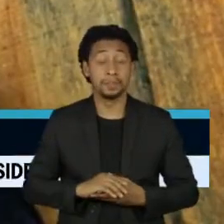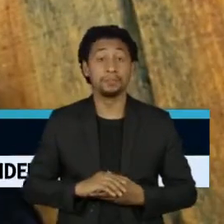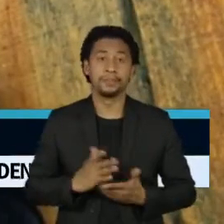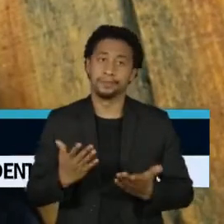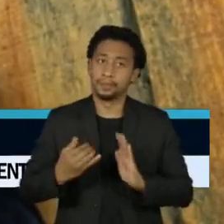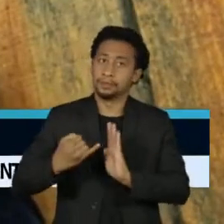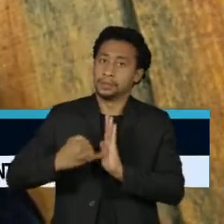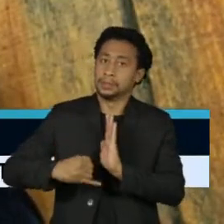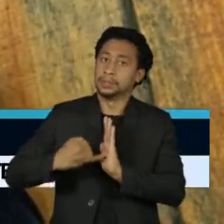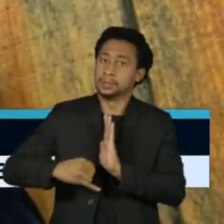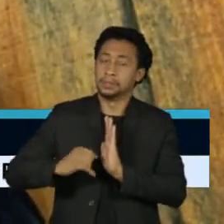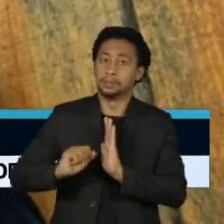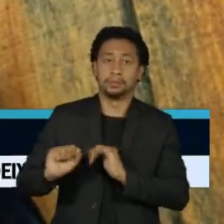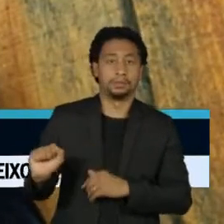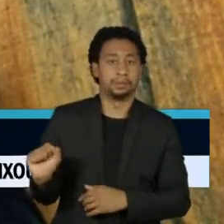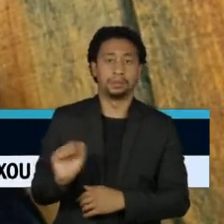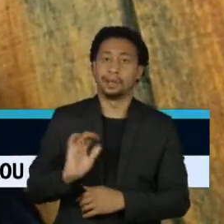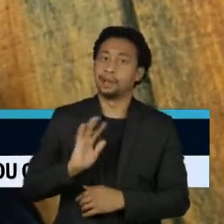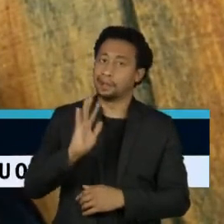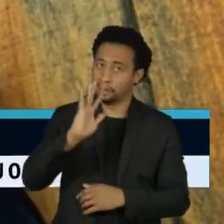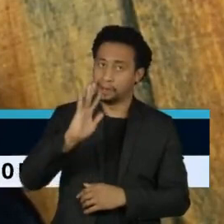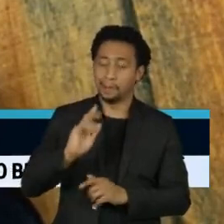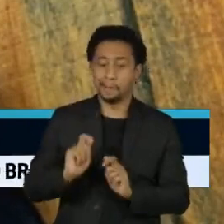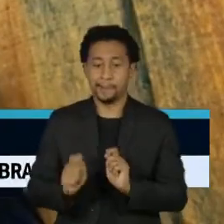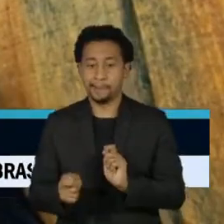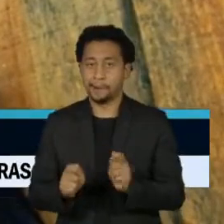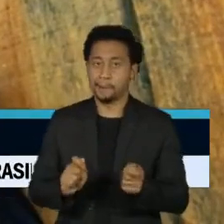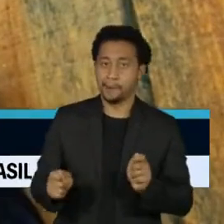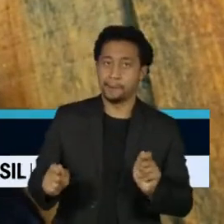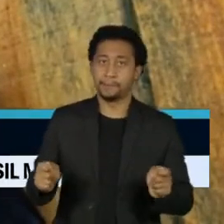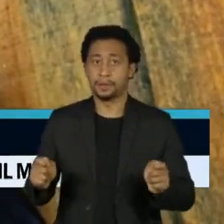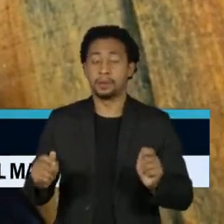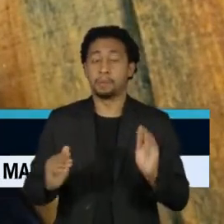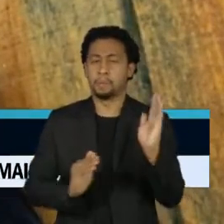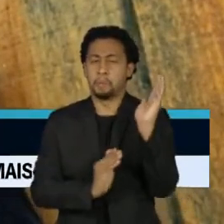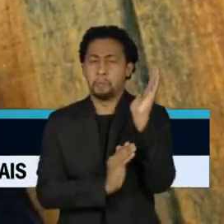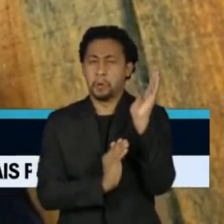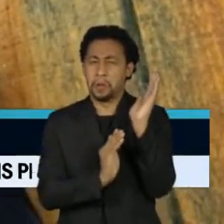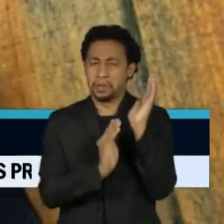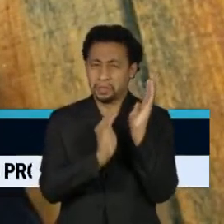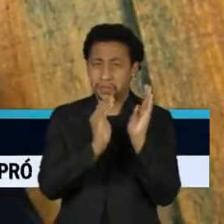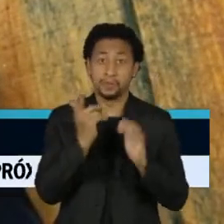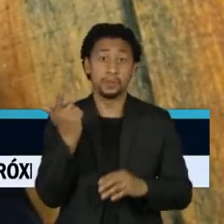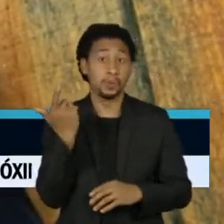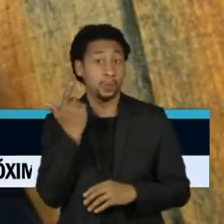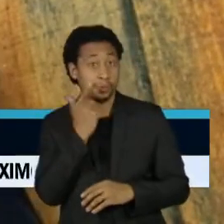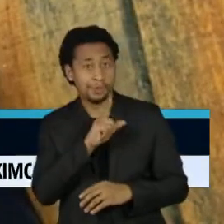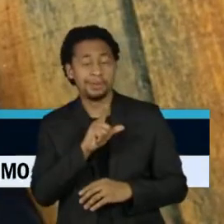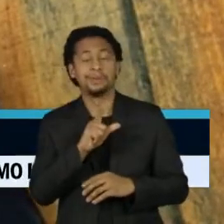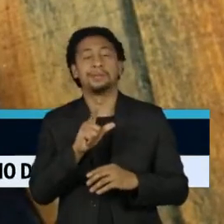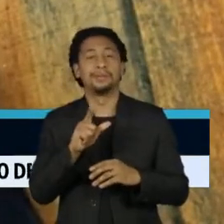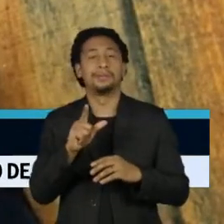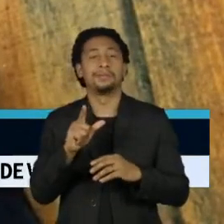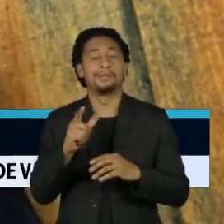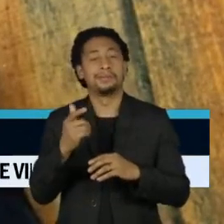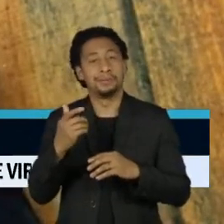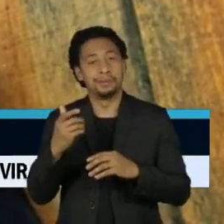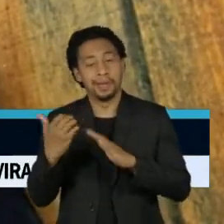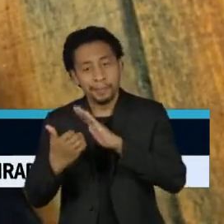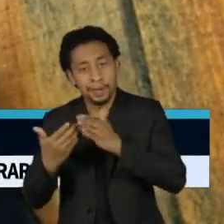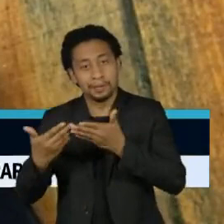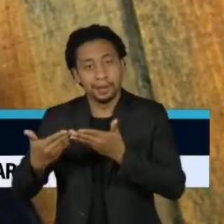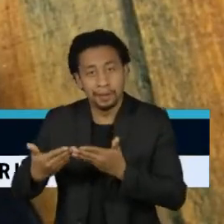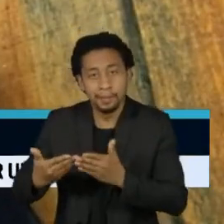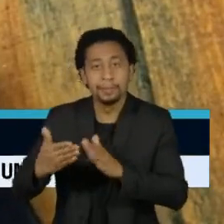muito alta, né, muitos entraves burocráticos para você conseguir abrir a empresa, tocar a empresa,